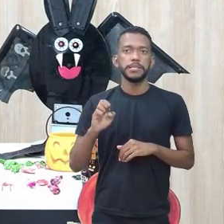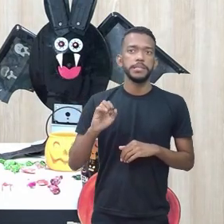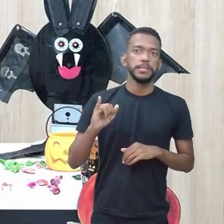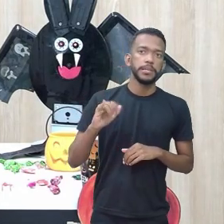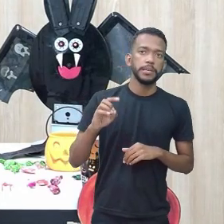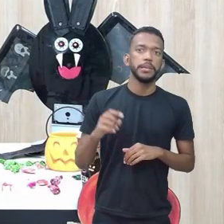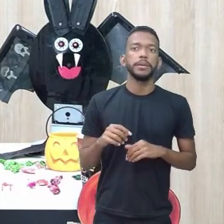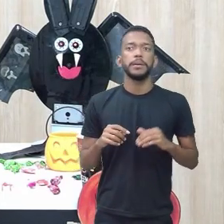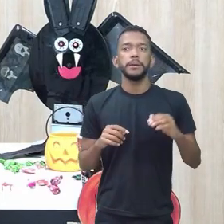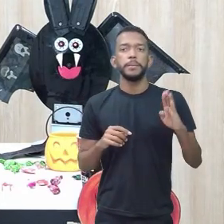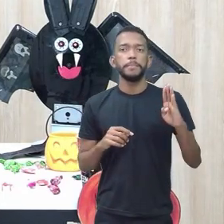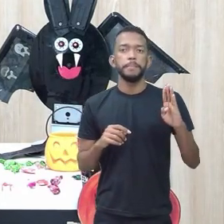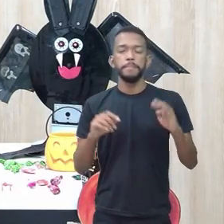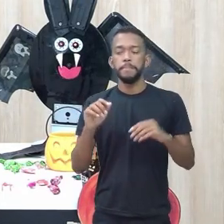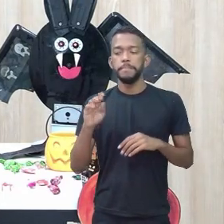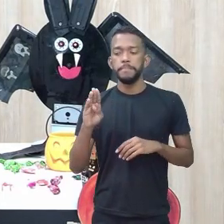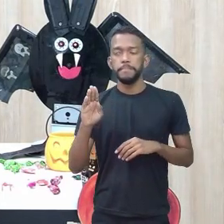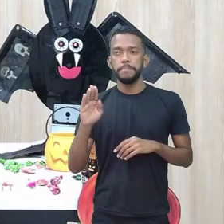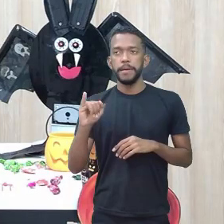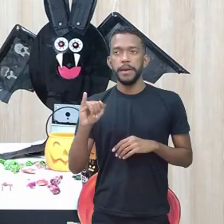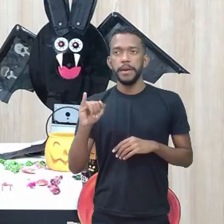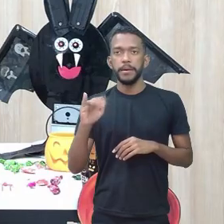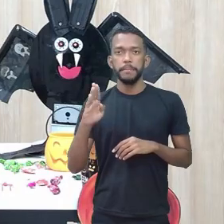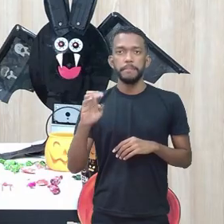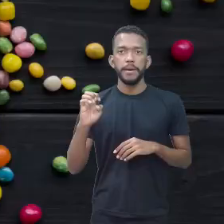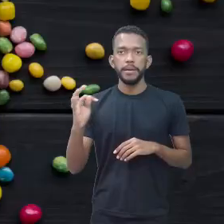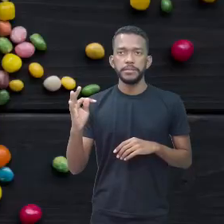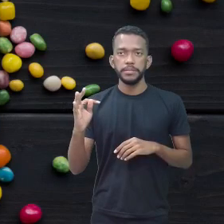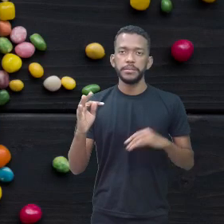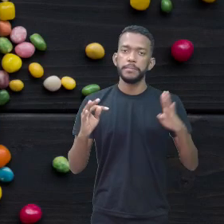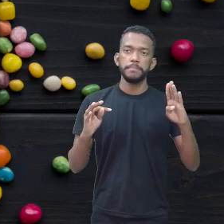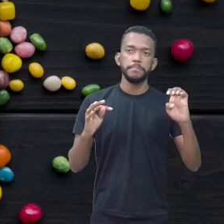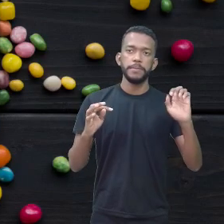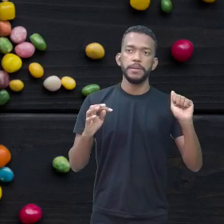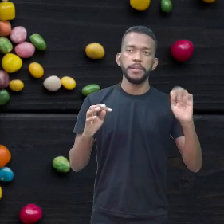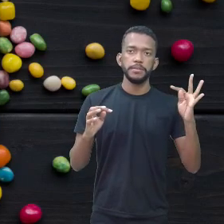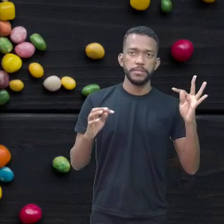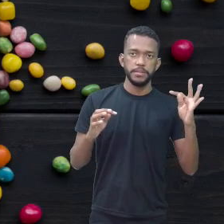Bet, beat. Então, perceba que eu falei com som de E na vogal I aqui.